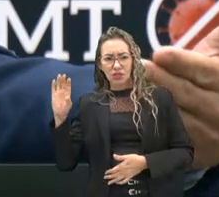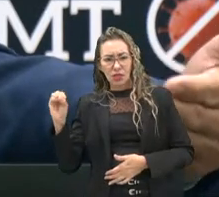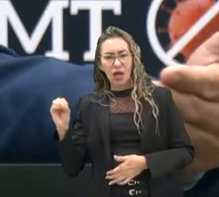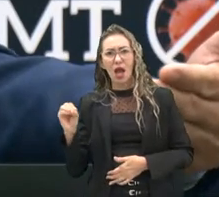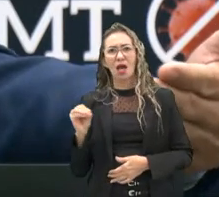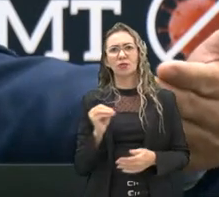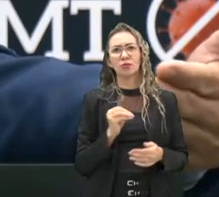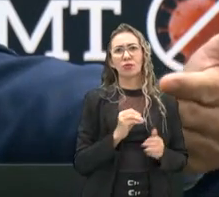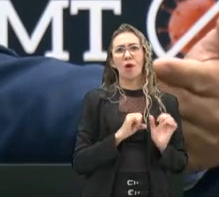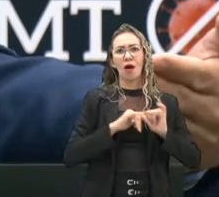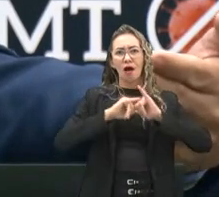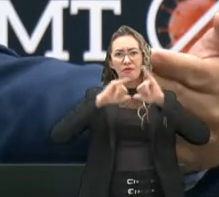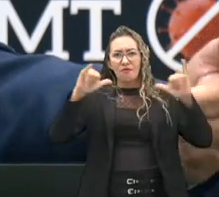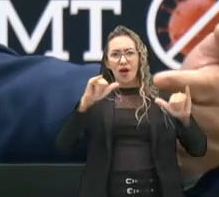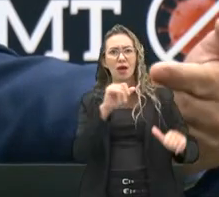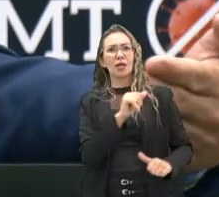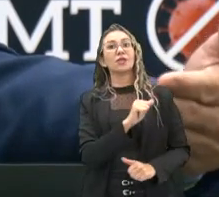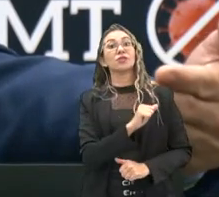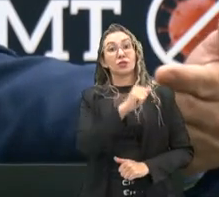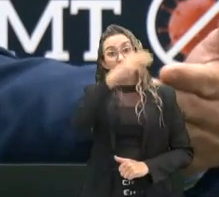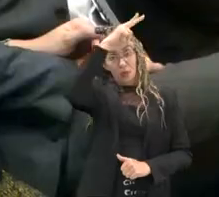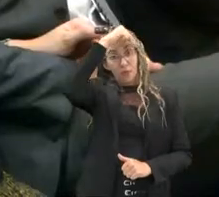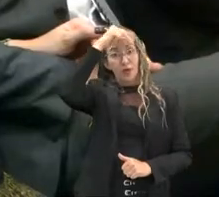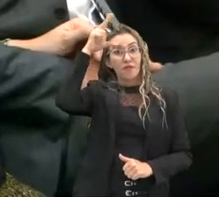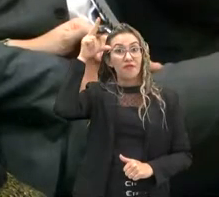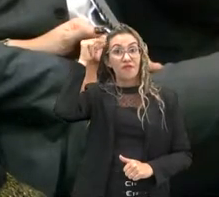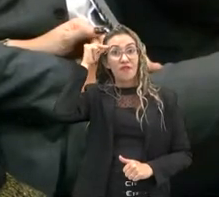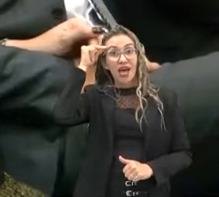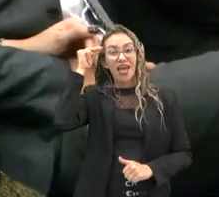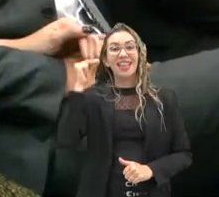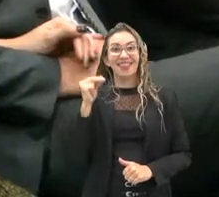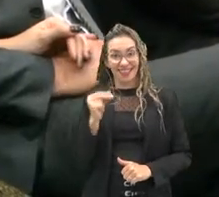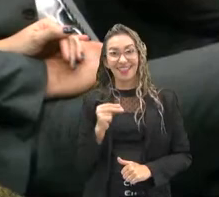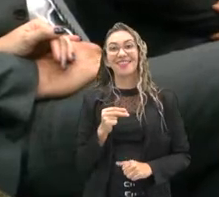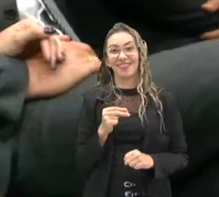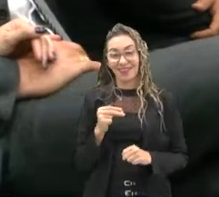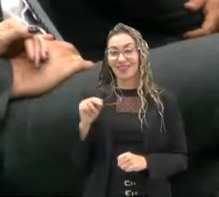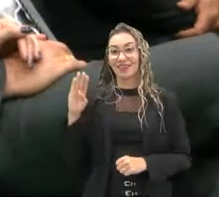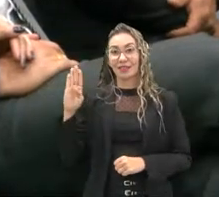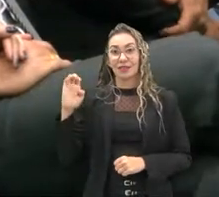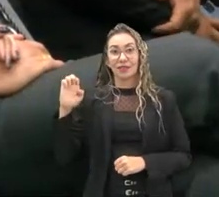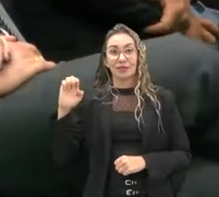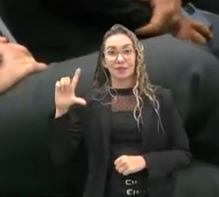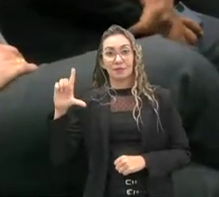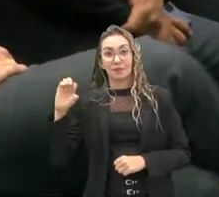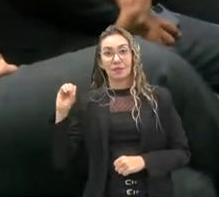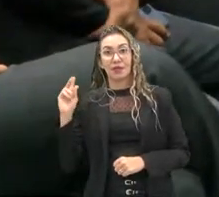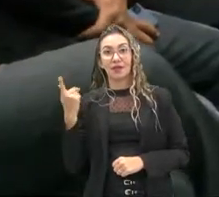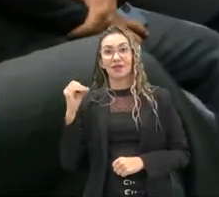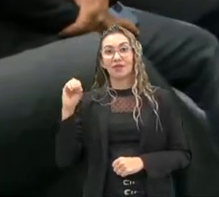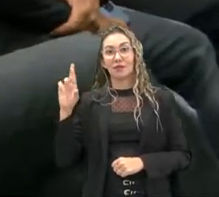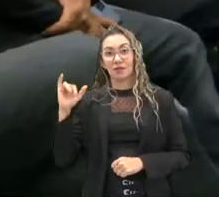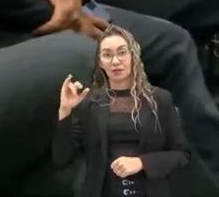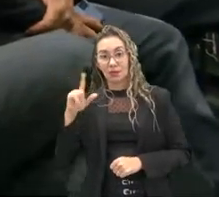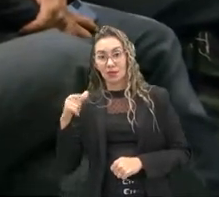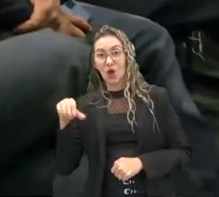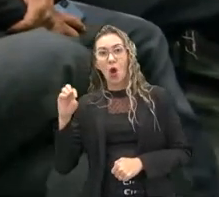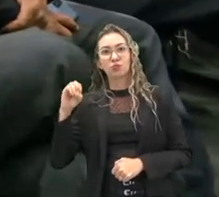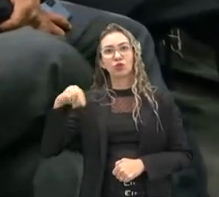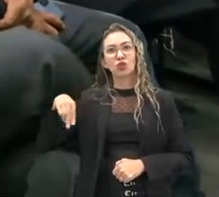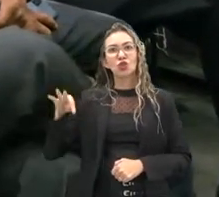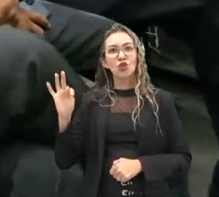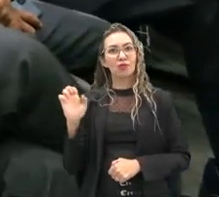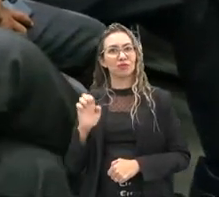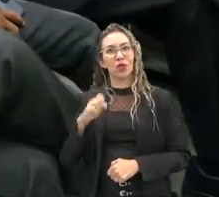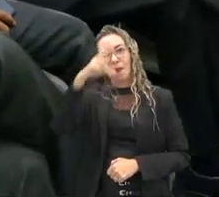Belo Horizonte o senhor Juscelino Kubitschek. Falou: você está louco, cara? Falou: não estou louco, a posse é amanhã, 8 horas. Falou: rapaz, eu prometi para